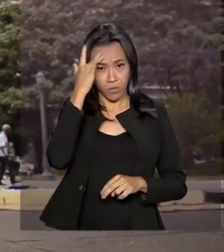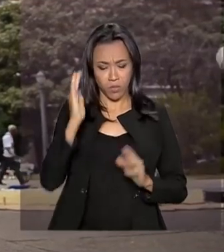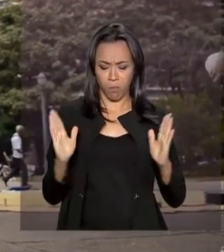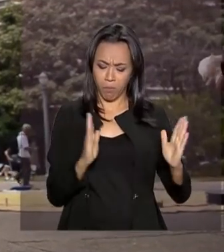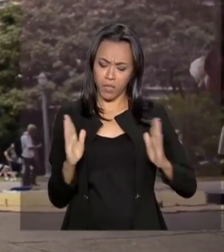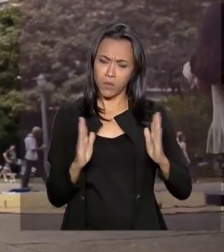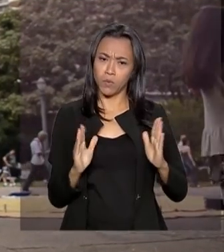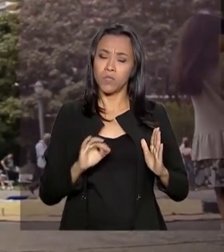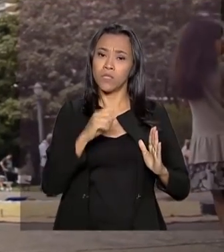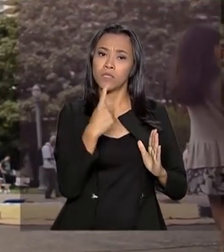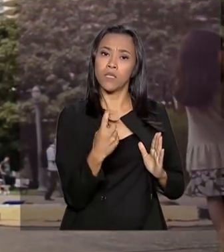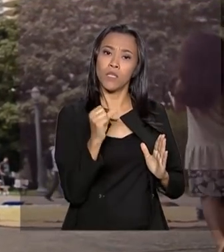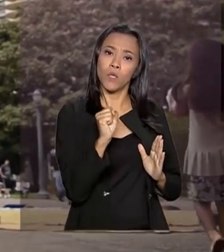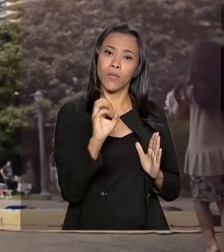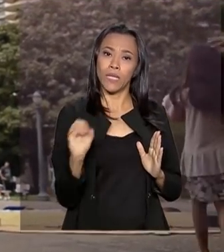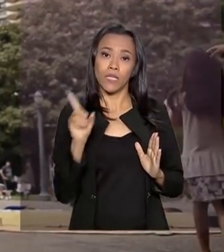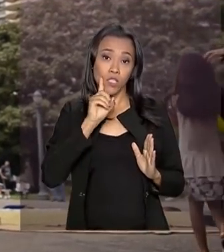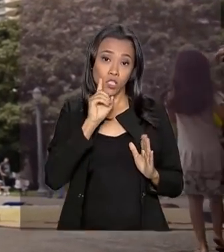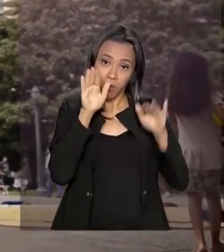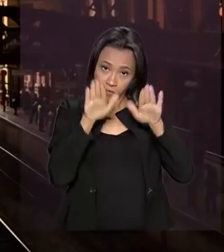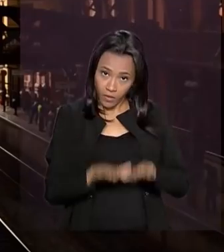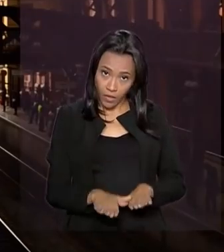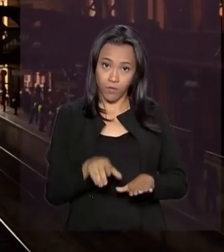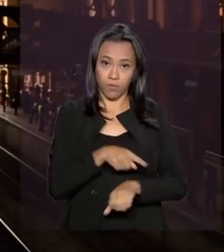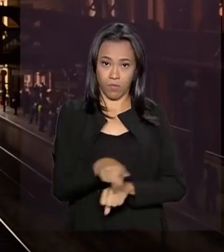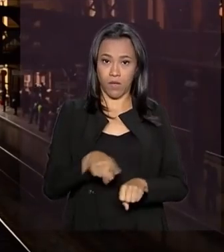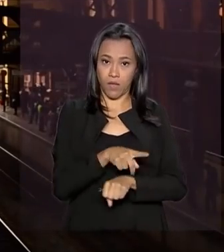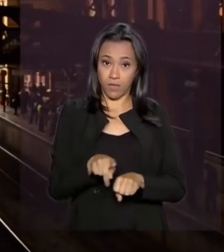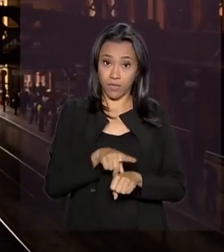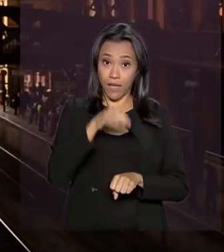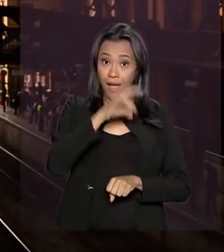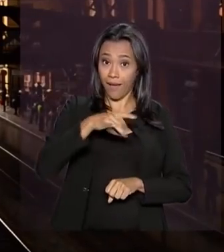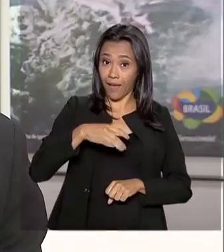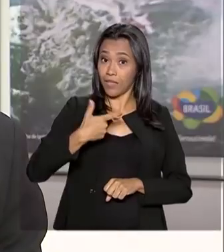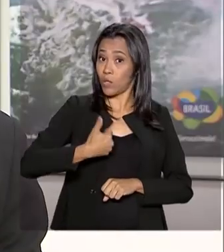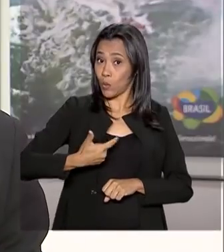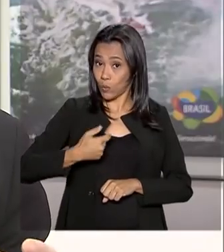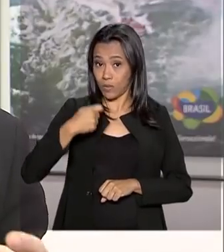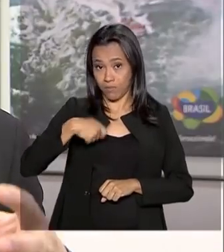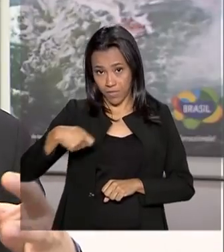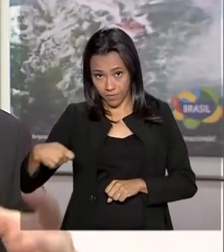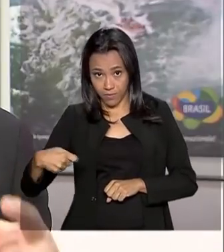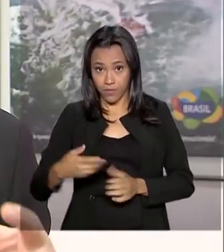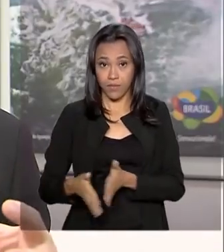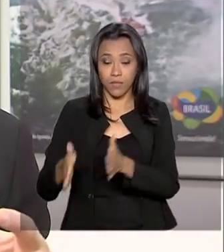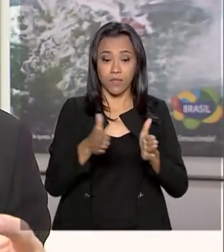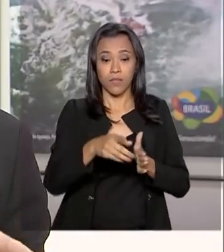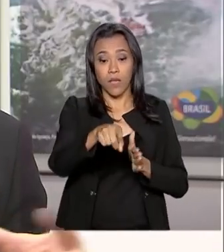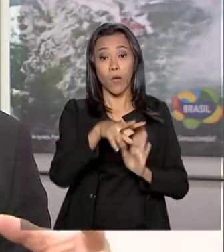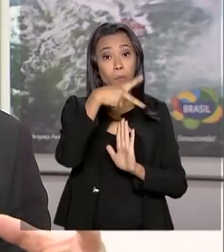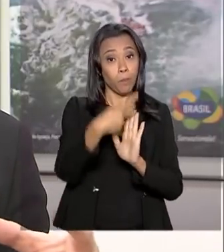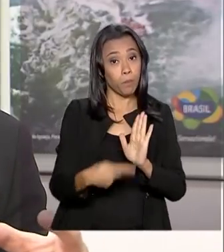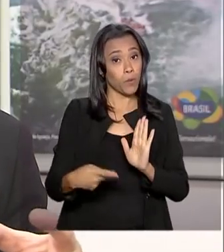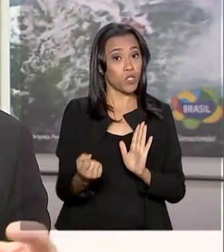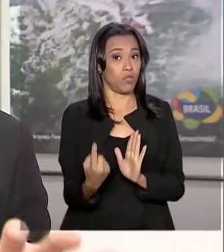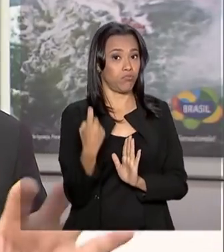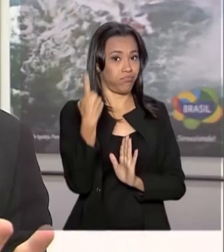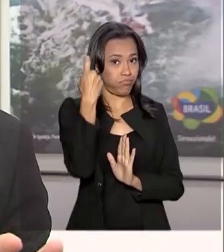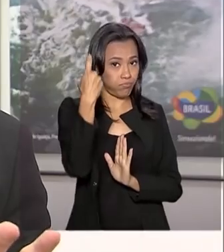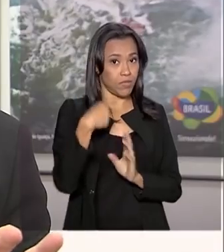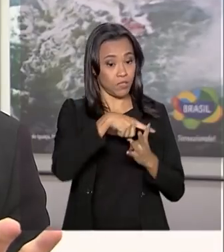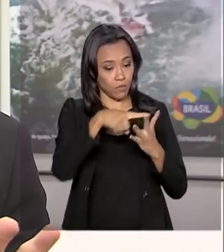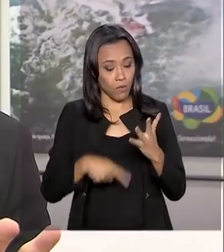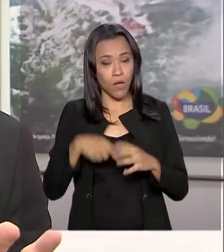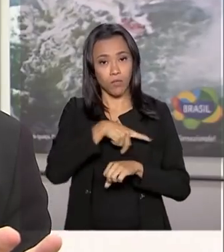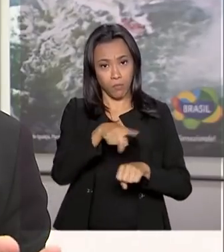máximo de 180 dias de permanência no país a cada 12 meses. Esse é um projeto piloto para esses quatro países.